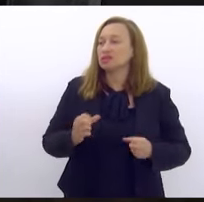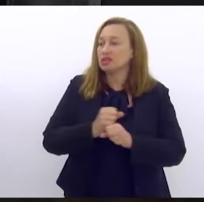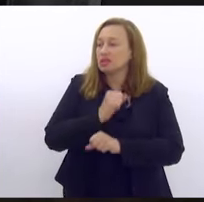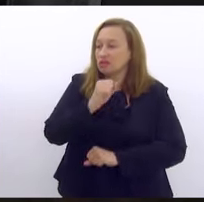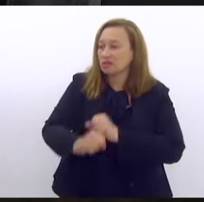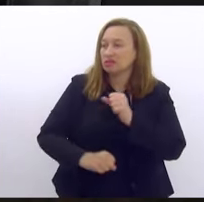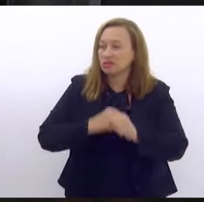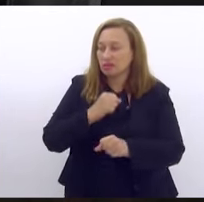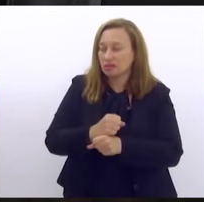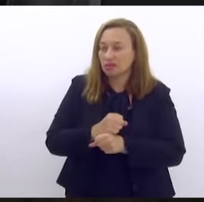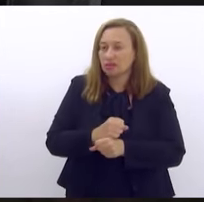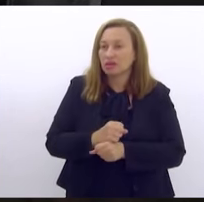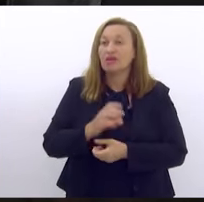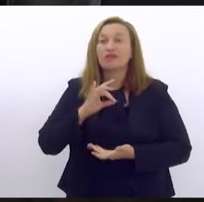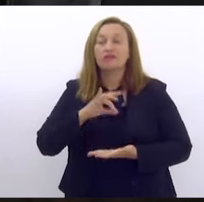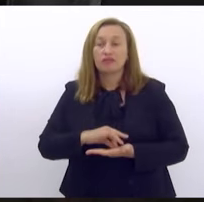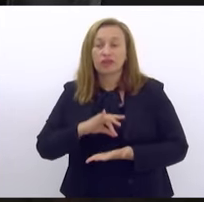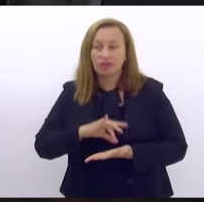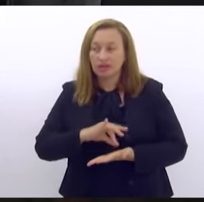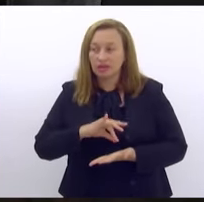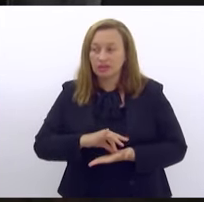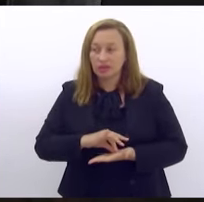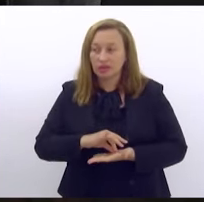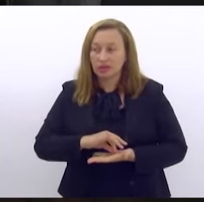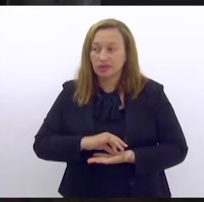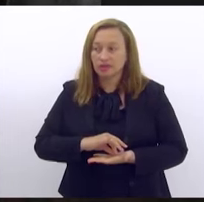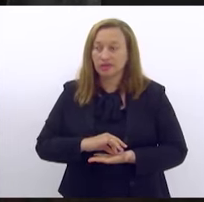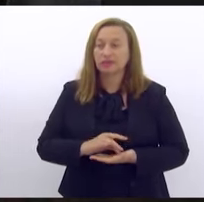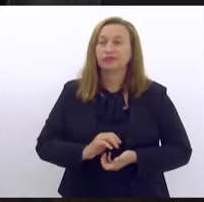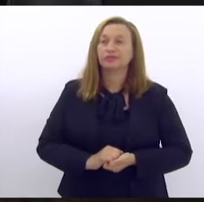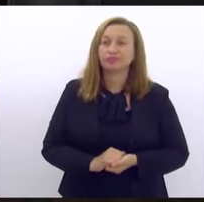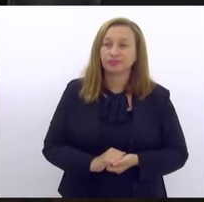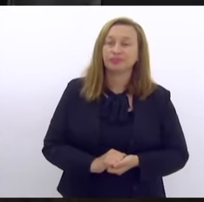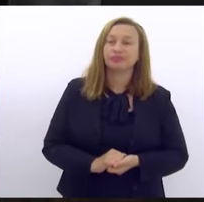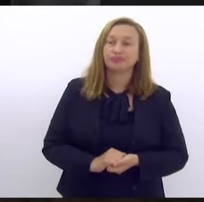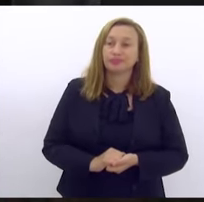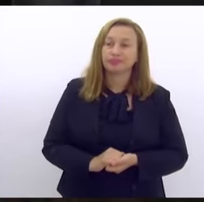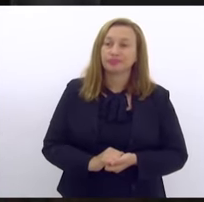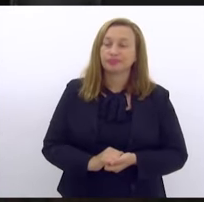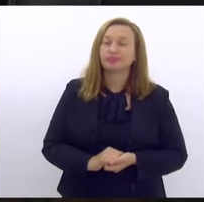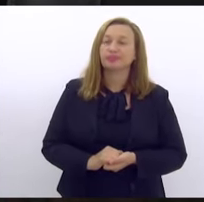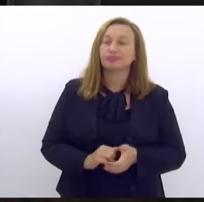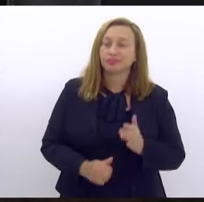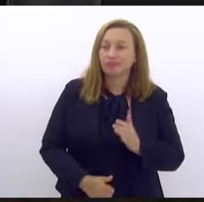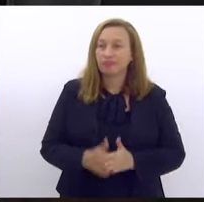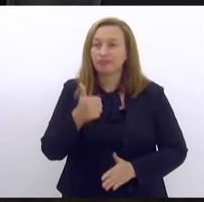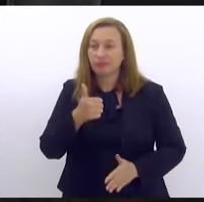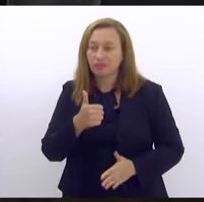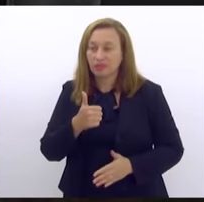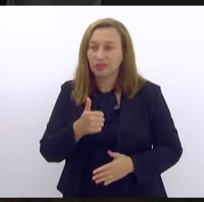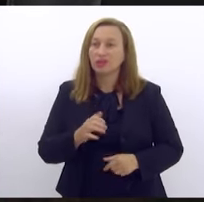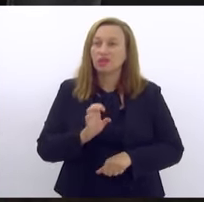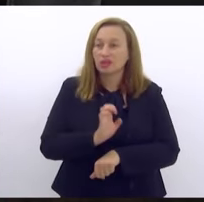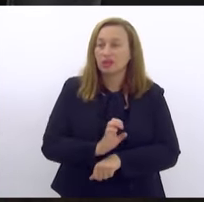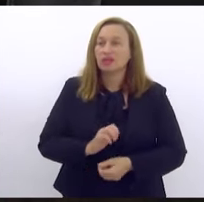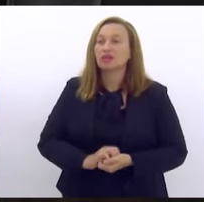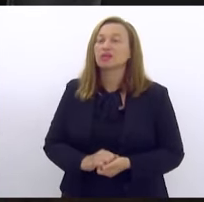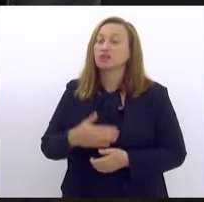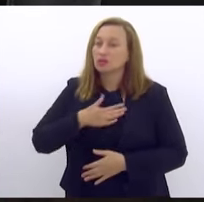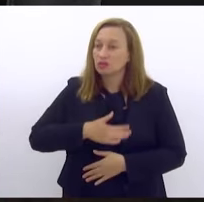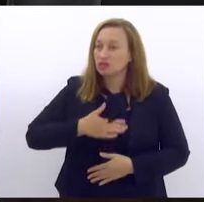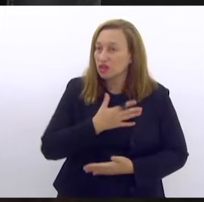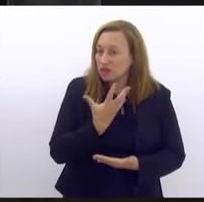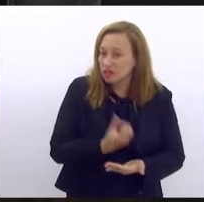cair verdadeiramente em cima dessa sombra que a gente precisa de uma vez por todas expurgar do nosso Estado. Gostaria